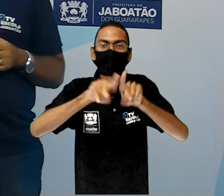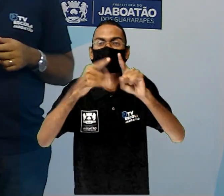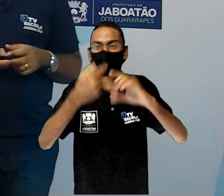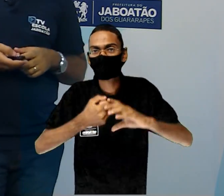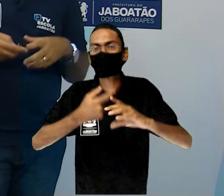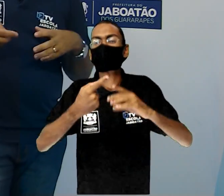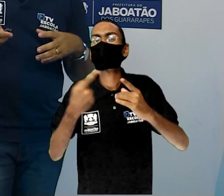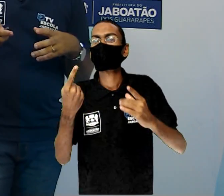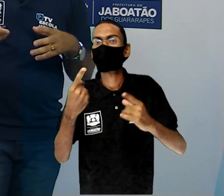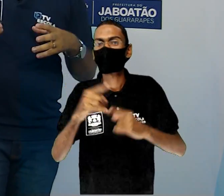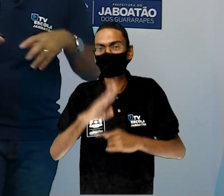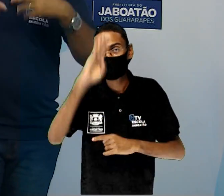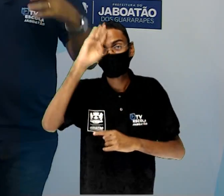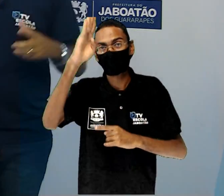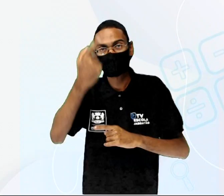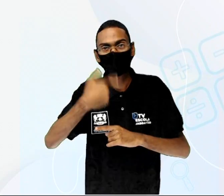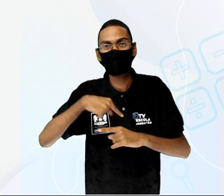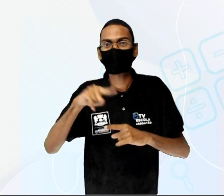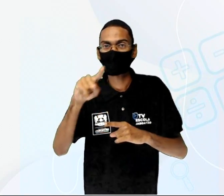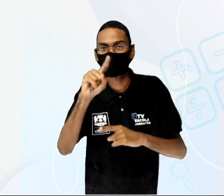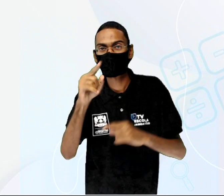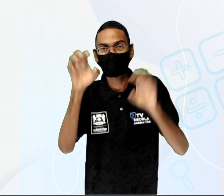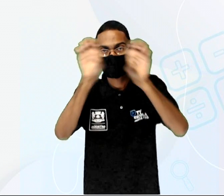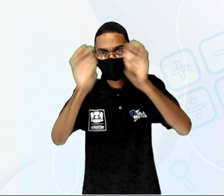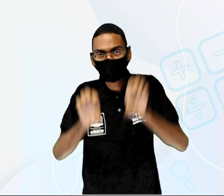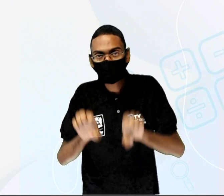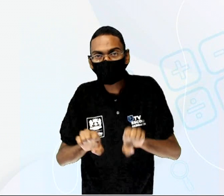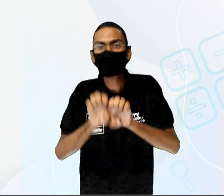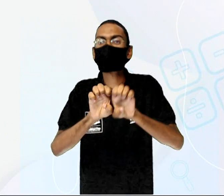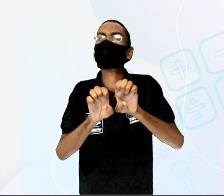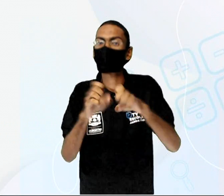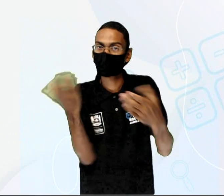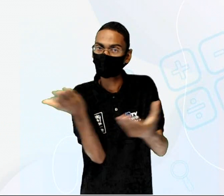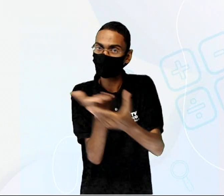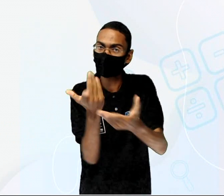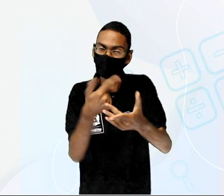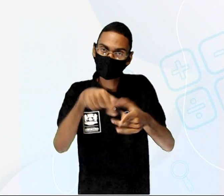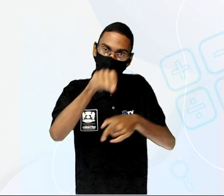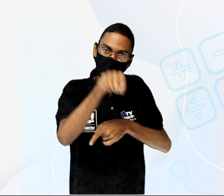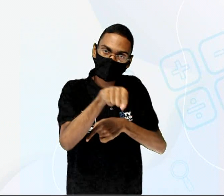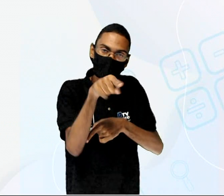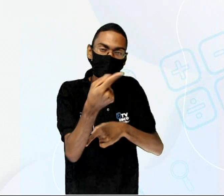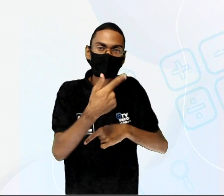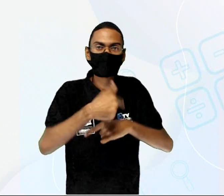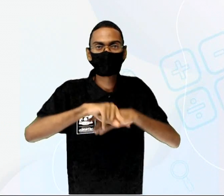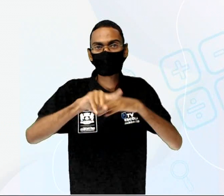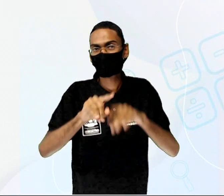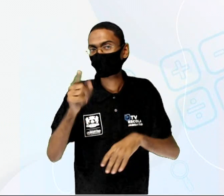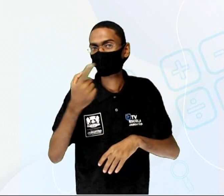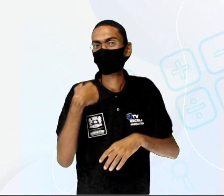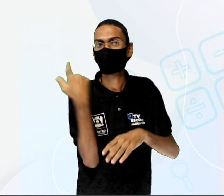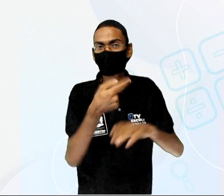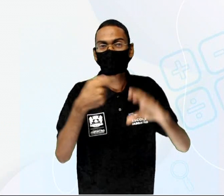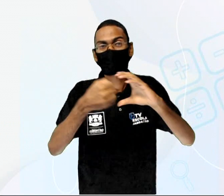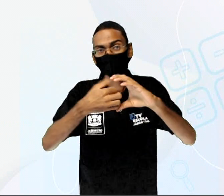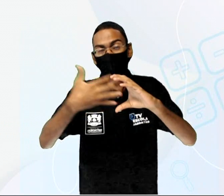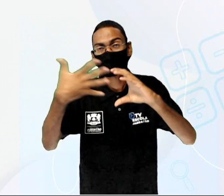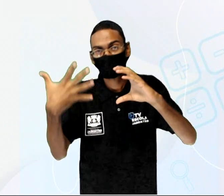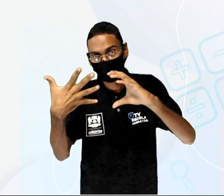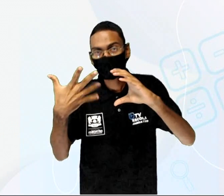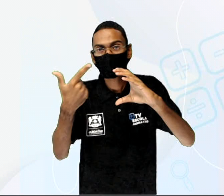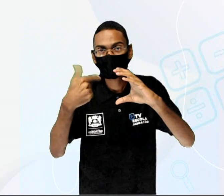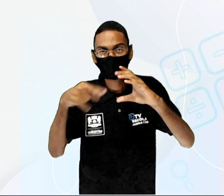estruturas oriundas desse processo. Nas bacias sedimentares, nós vamos ter como característica que são